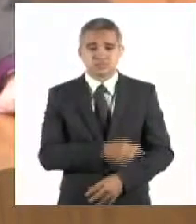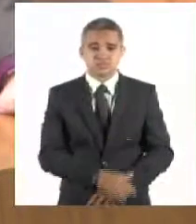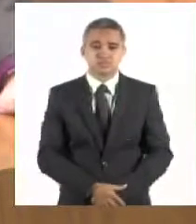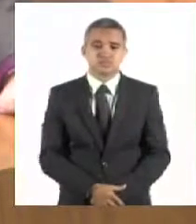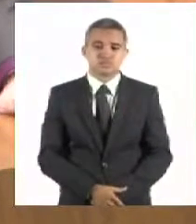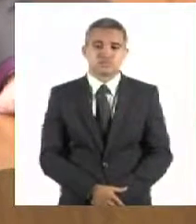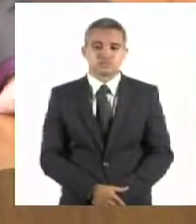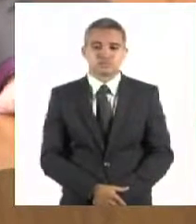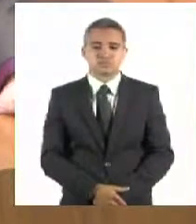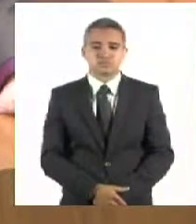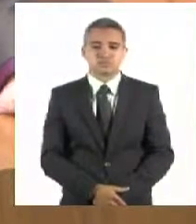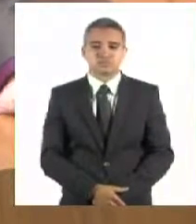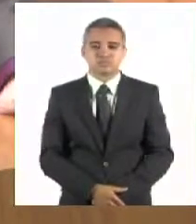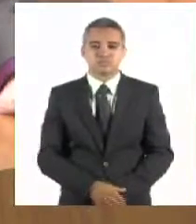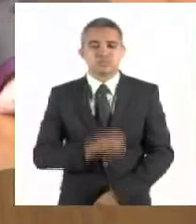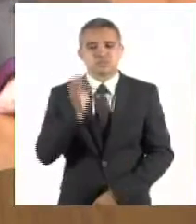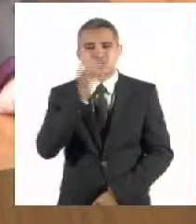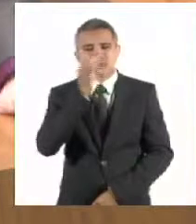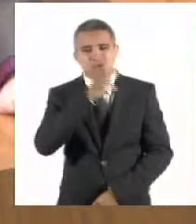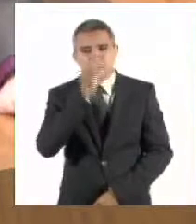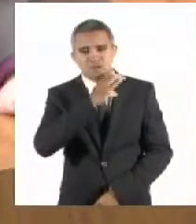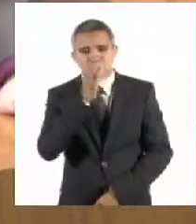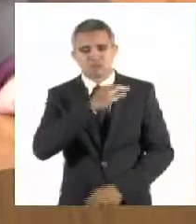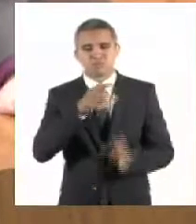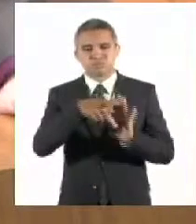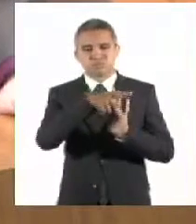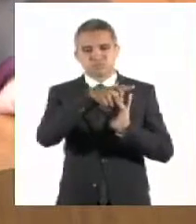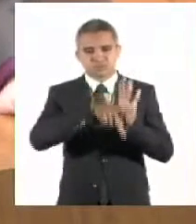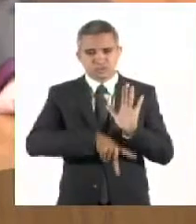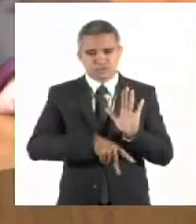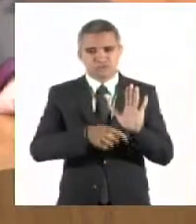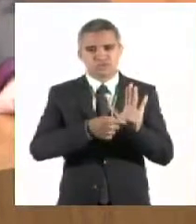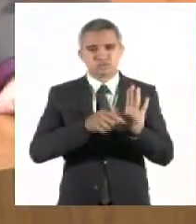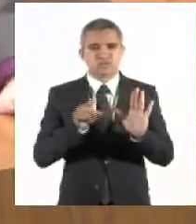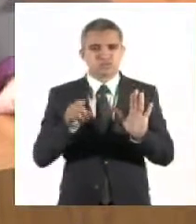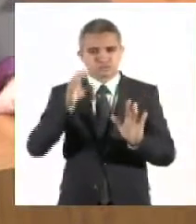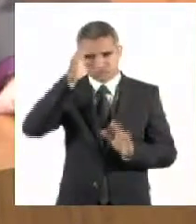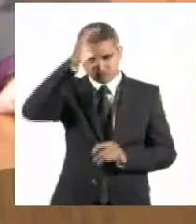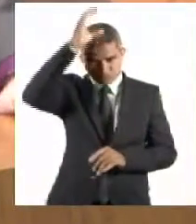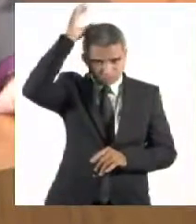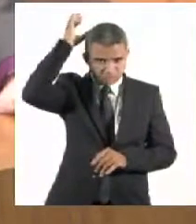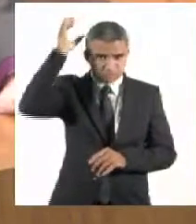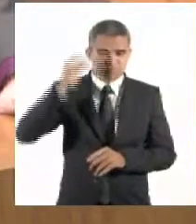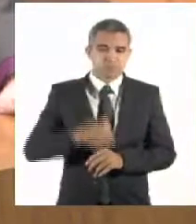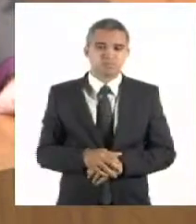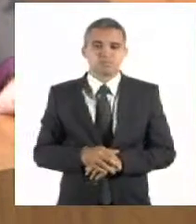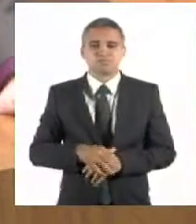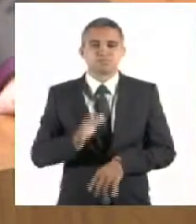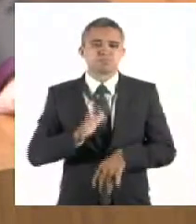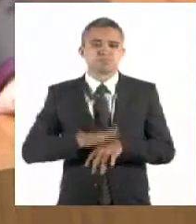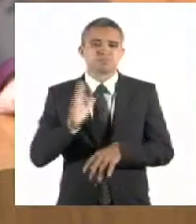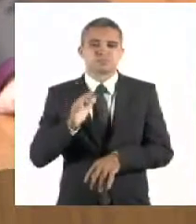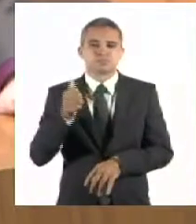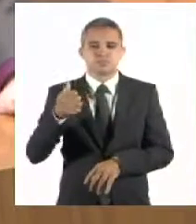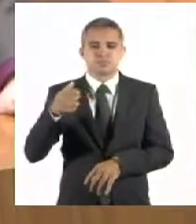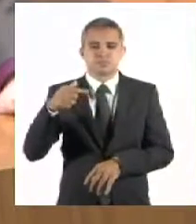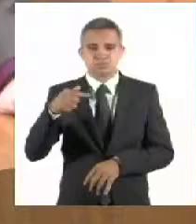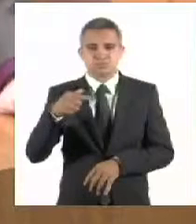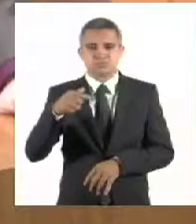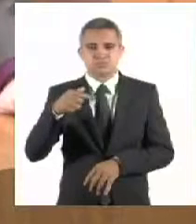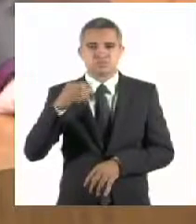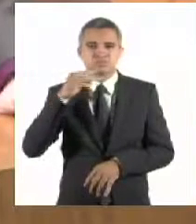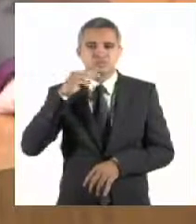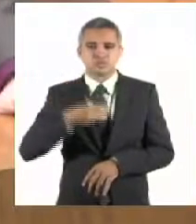de ter mais celeridade no projeto que tem em Chapadinha, de mais de 17 milhões